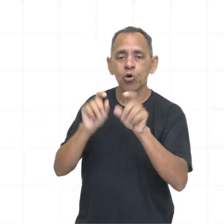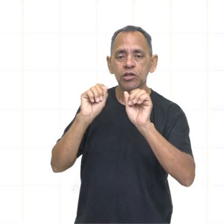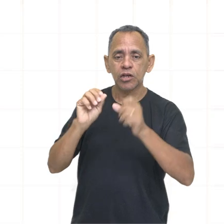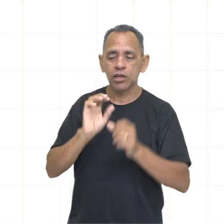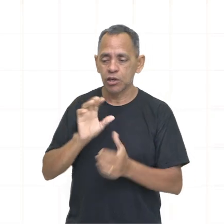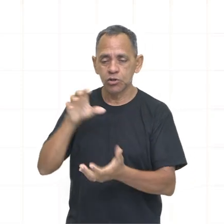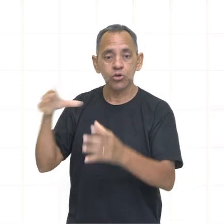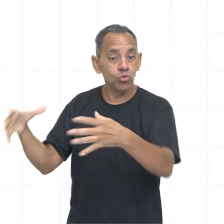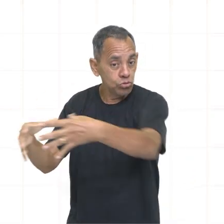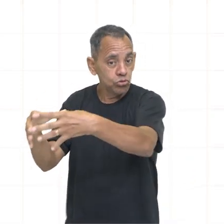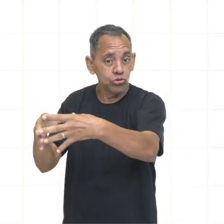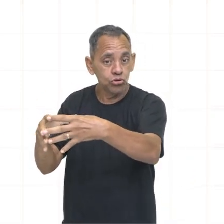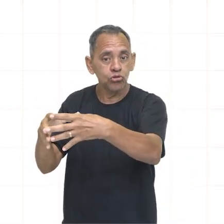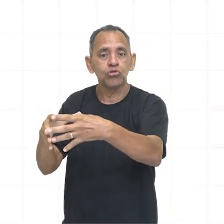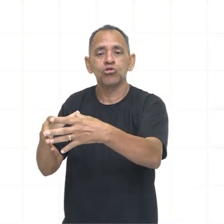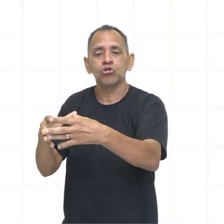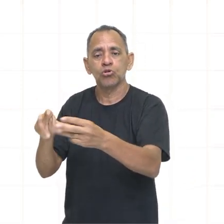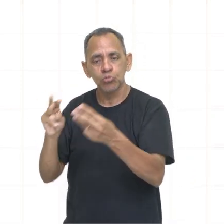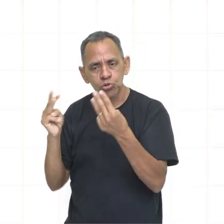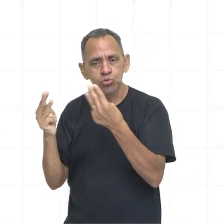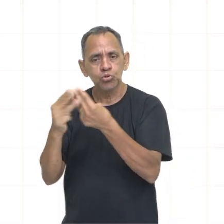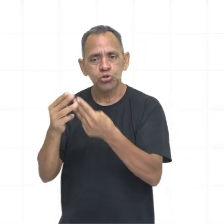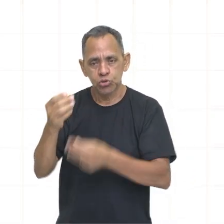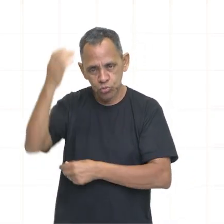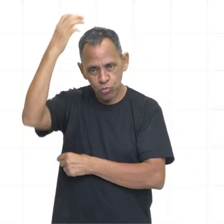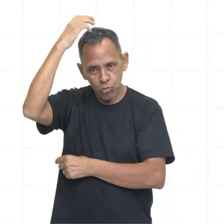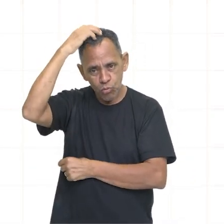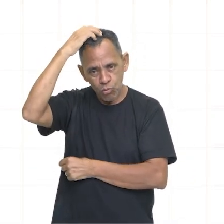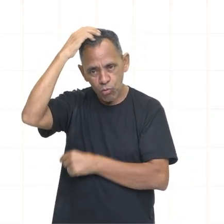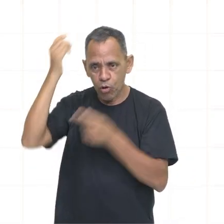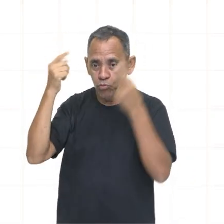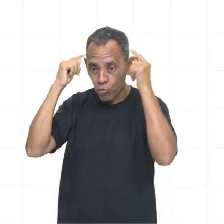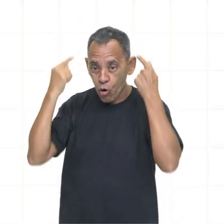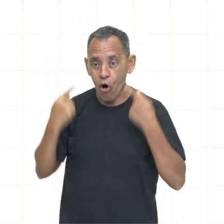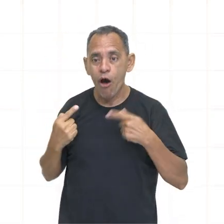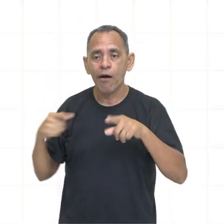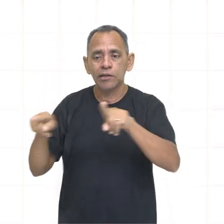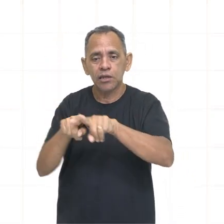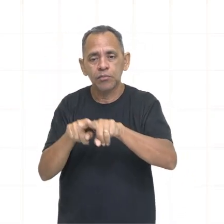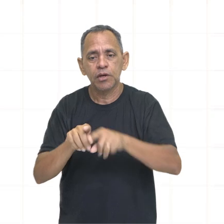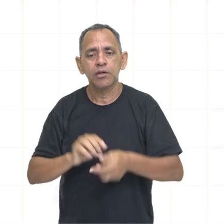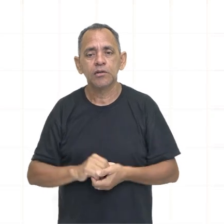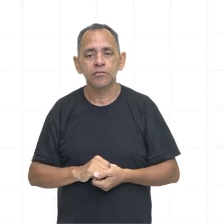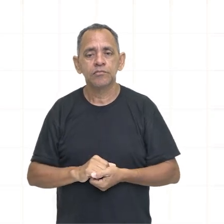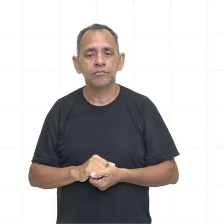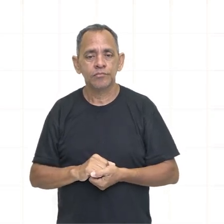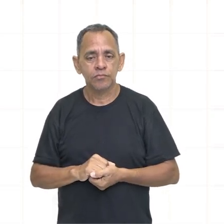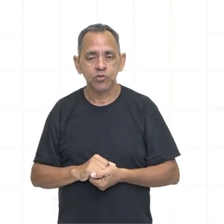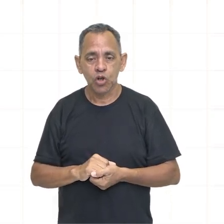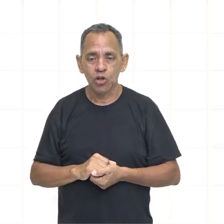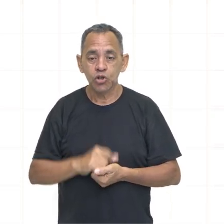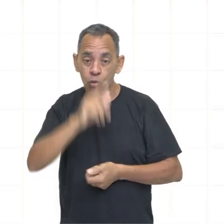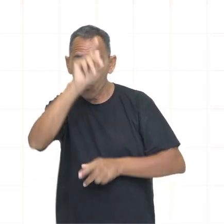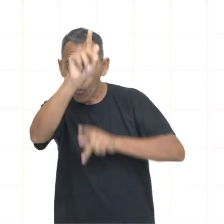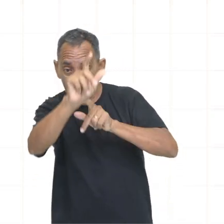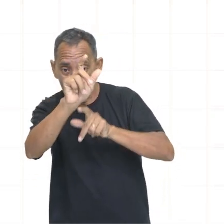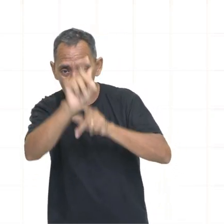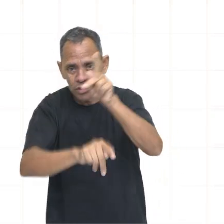vão começar a ser perseguidos por serem considerados uma raça inferior à raça